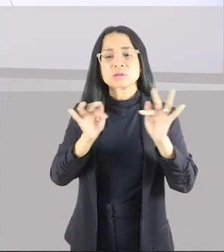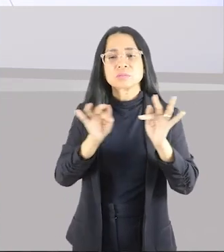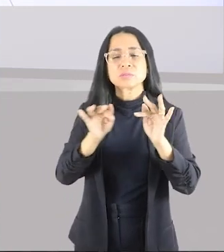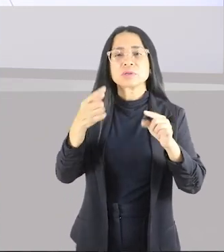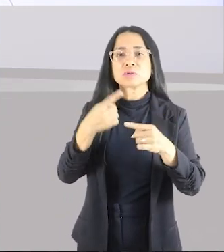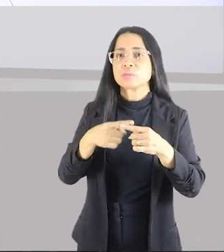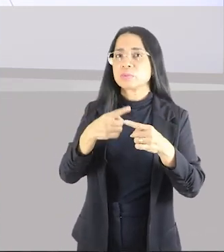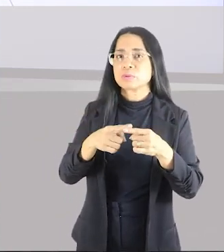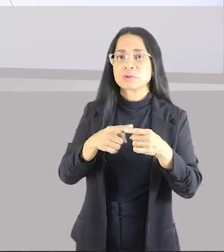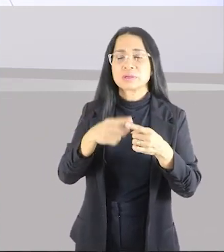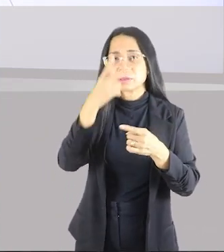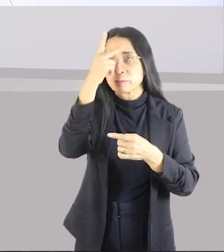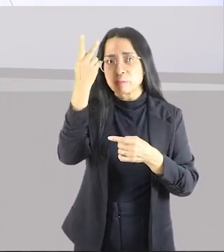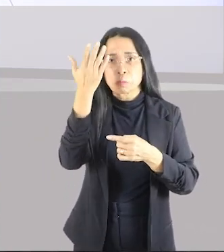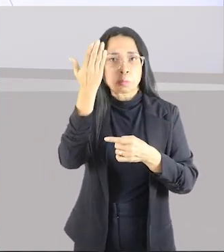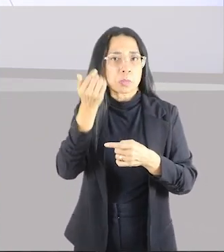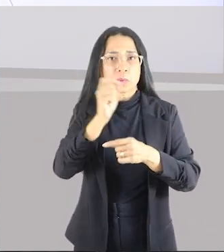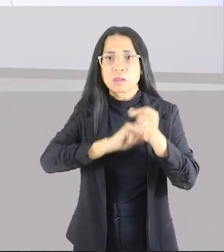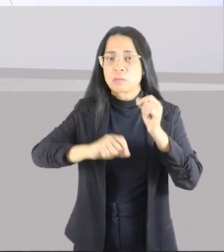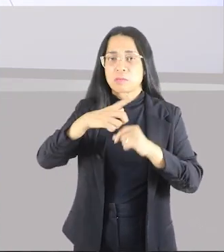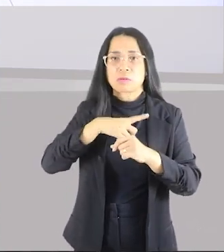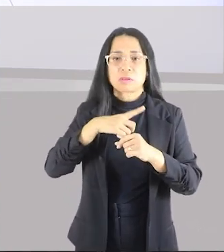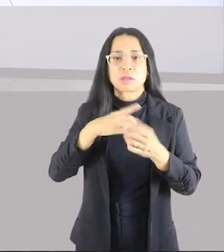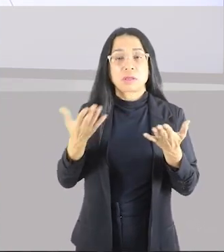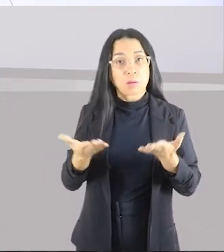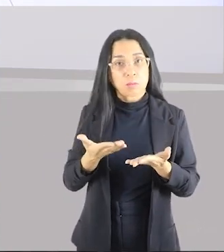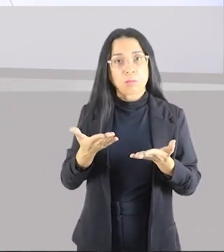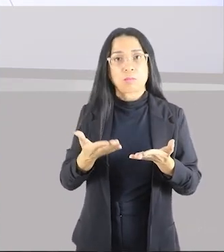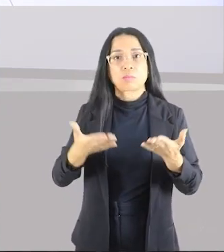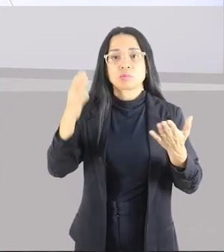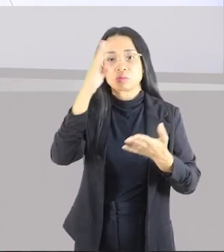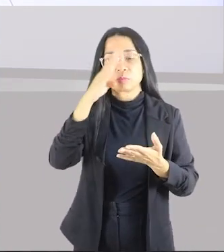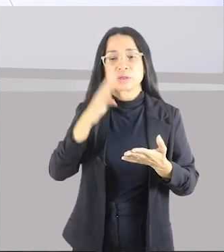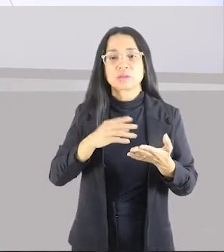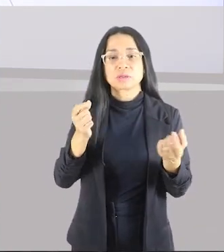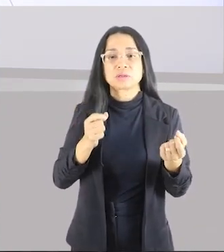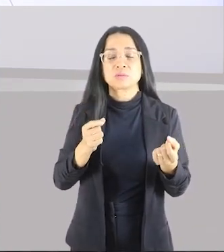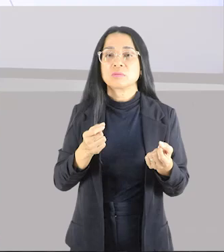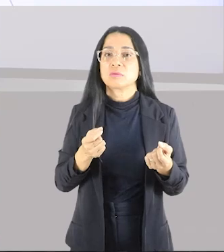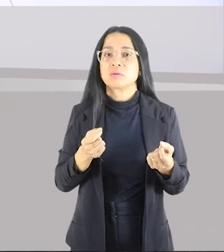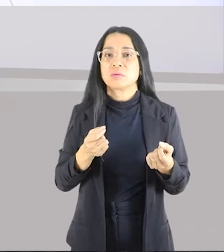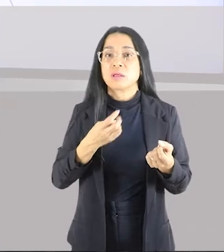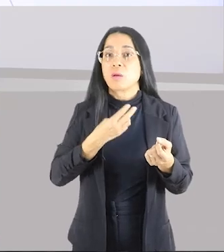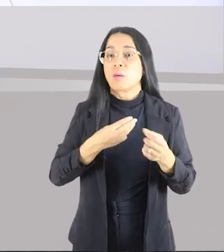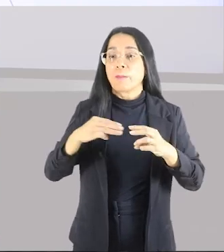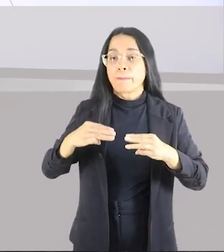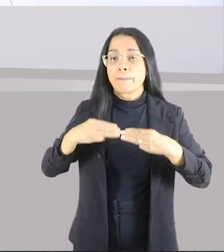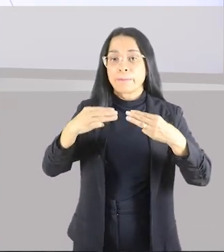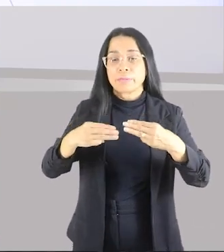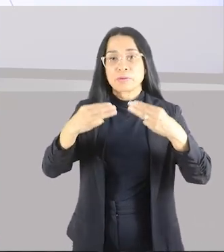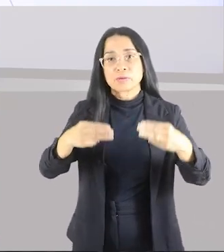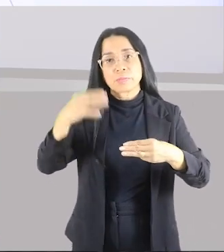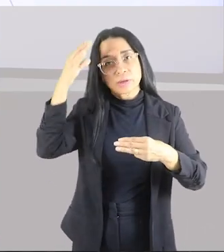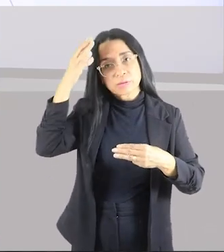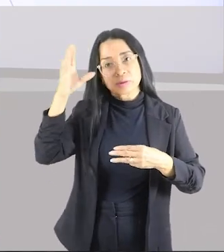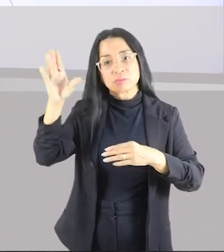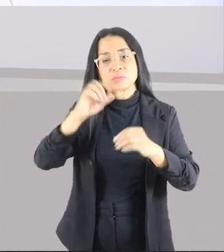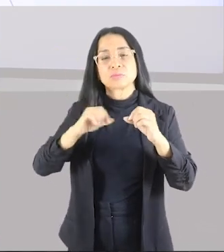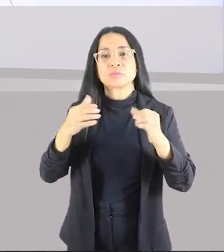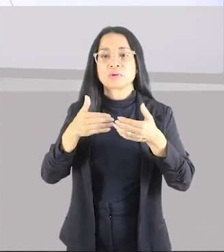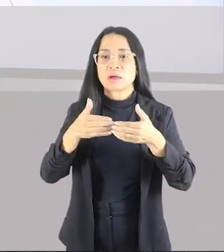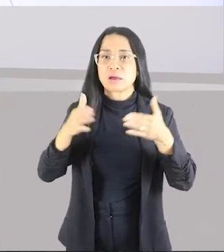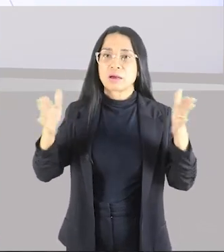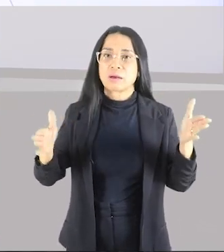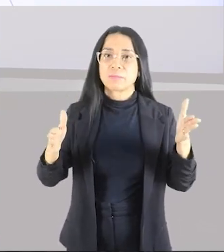porque ninguém sabe que eles existem. Então, hoje, o Brasil, inclusive pelo próprio Ministério da Cultura, abriu vários editais